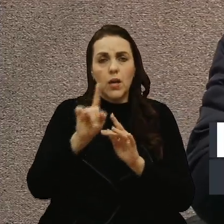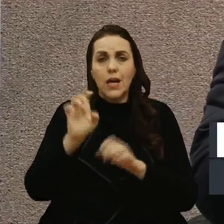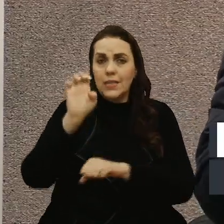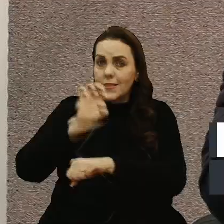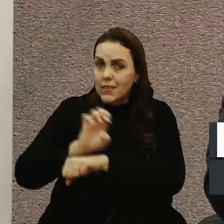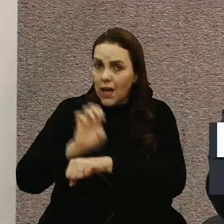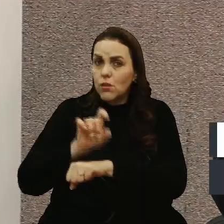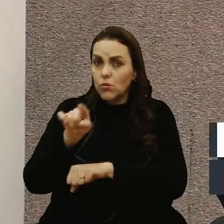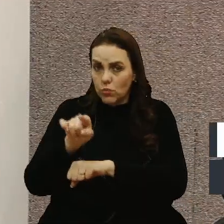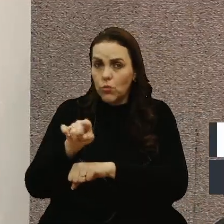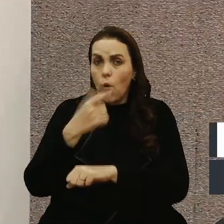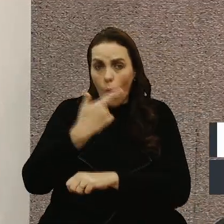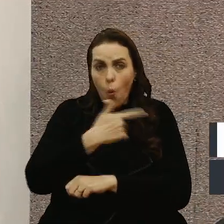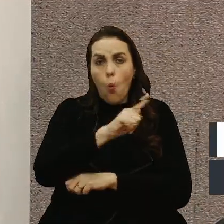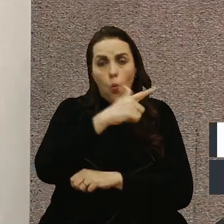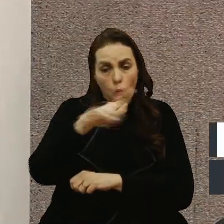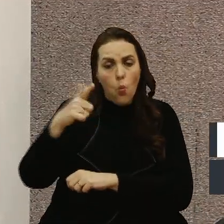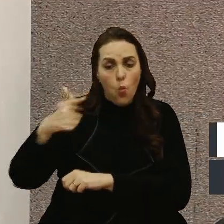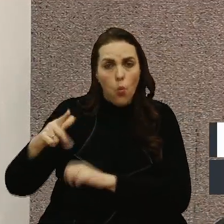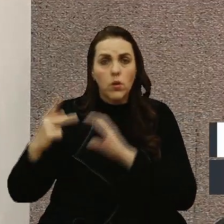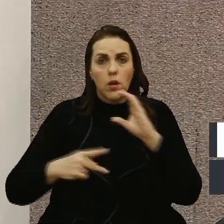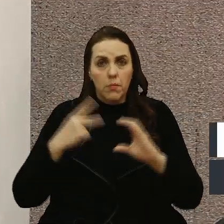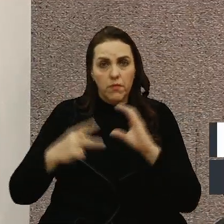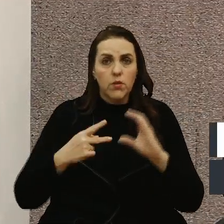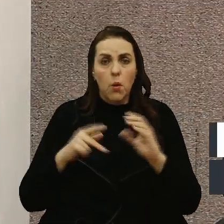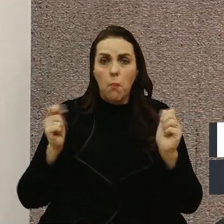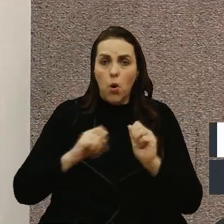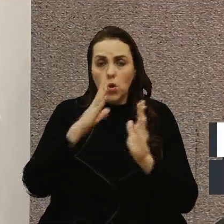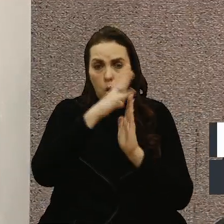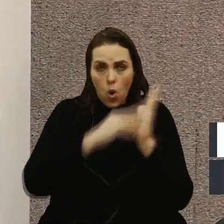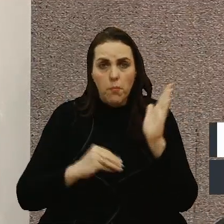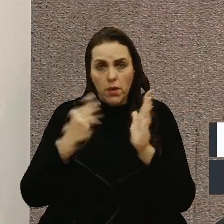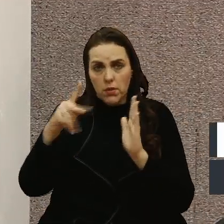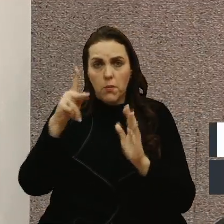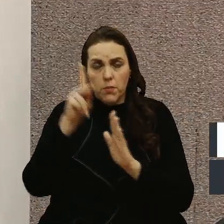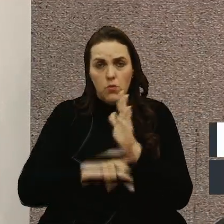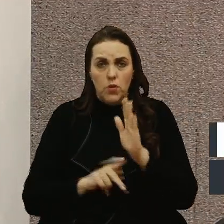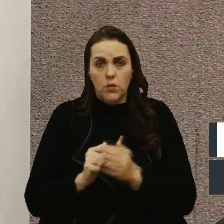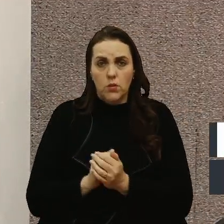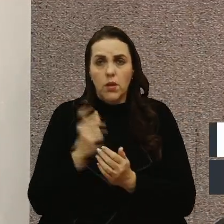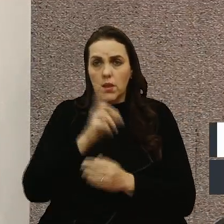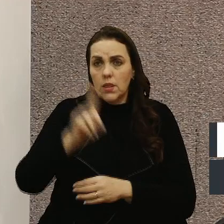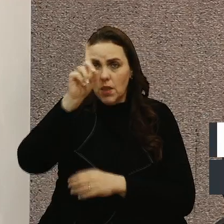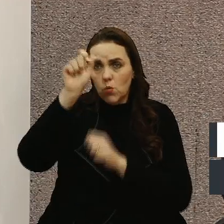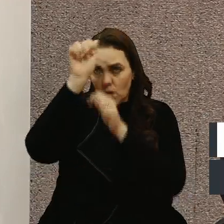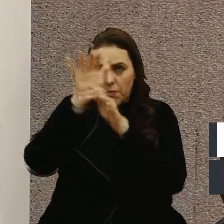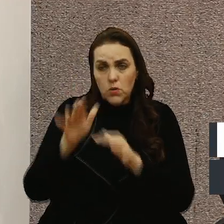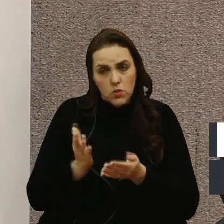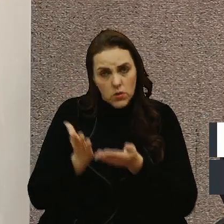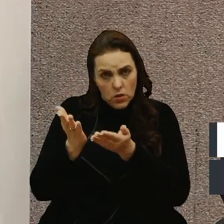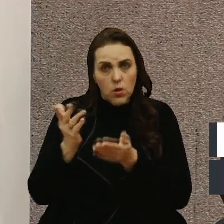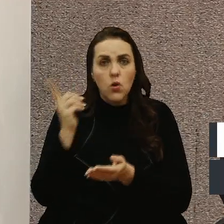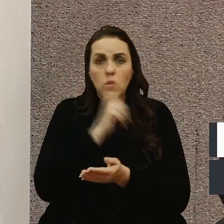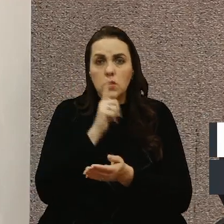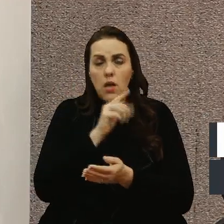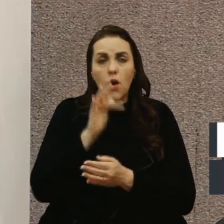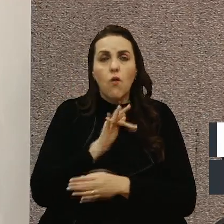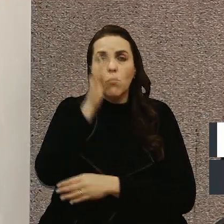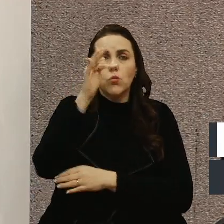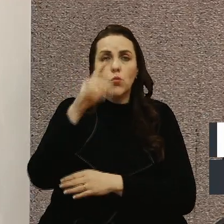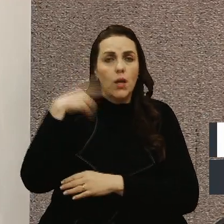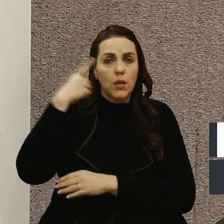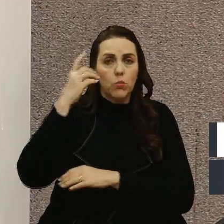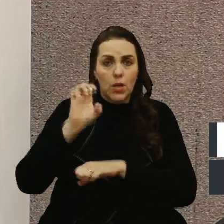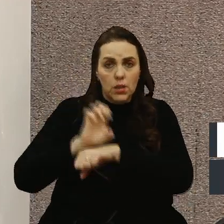Estado, né, de outras câmaras de vereadores, para que seu projeto possa ser imitado. E daqui a pouco, Deus lhe abençoe a senhora chegando lá como uma futura deputada estadual, se